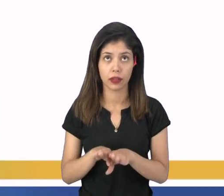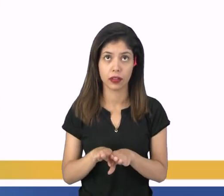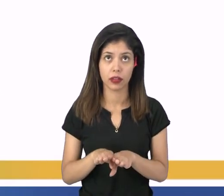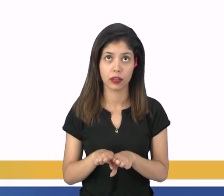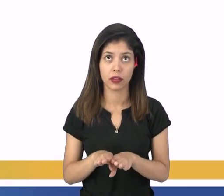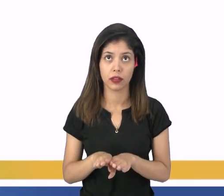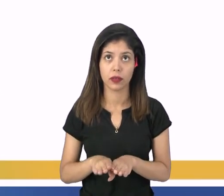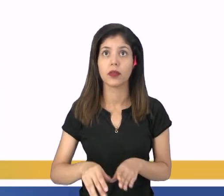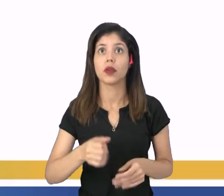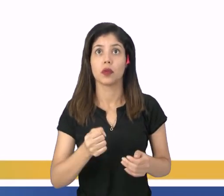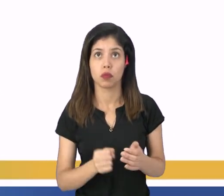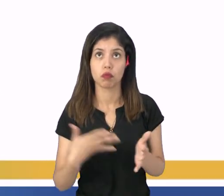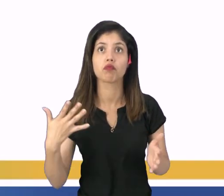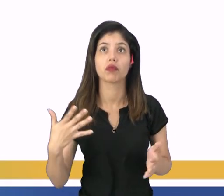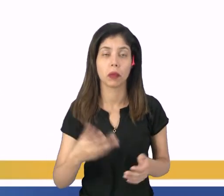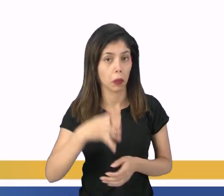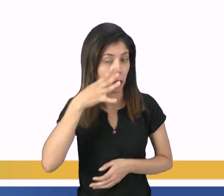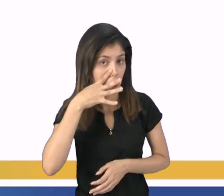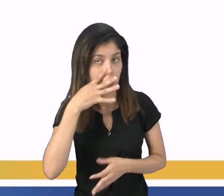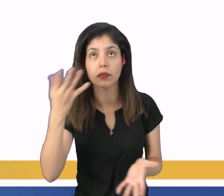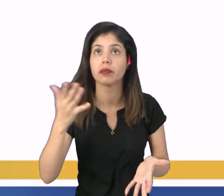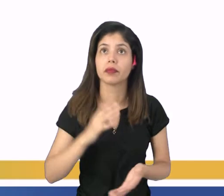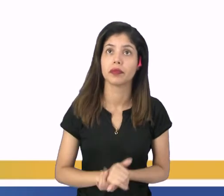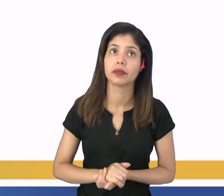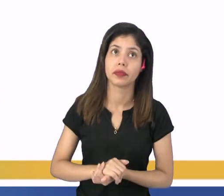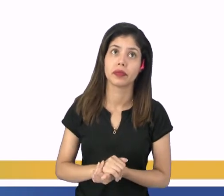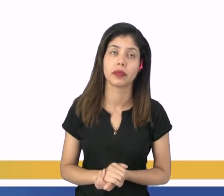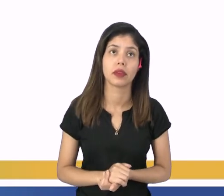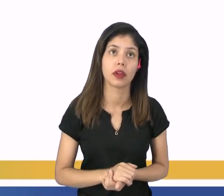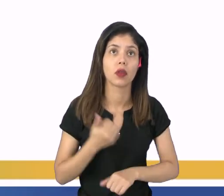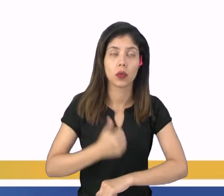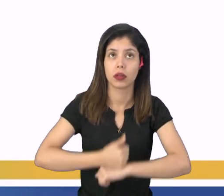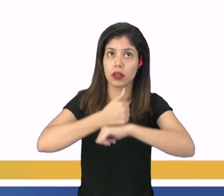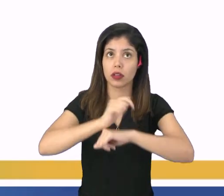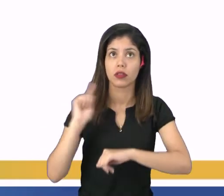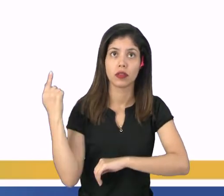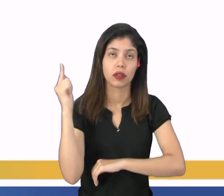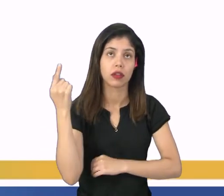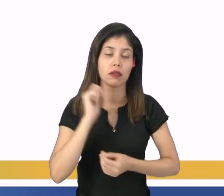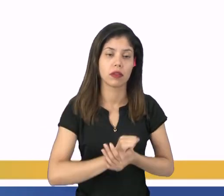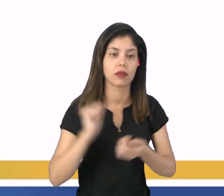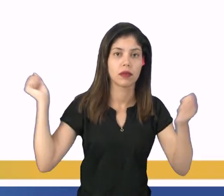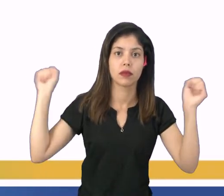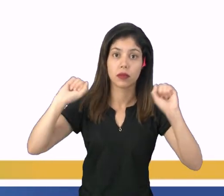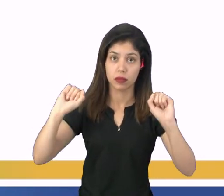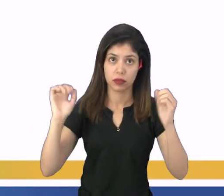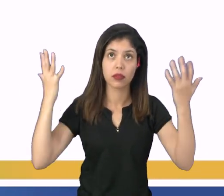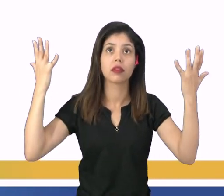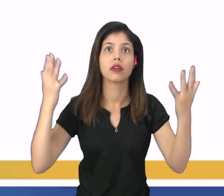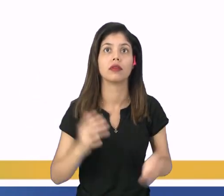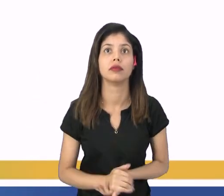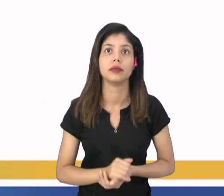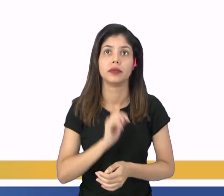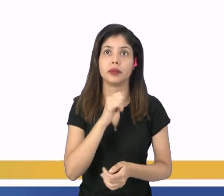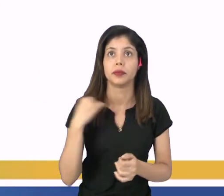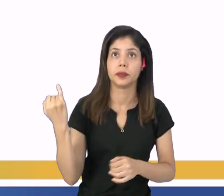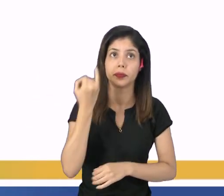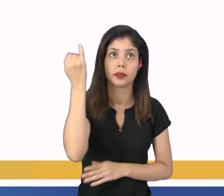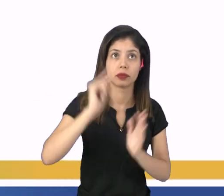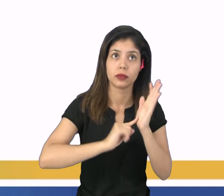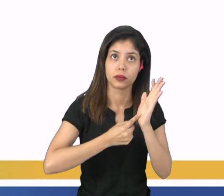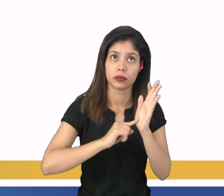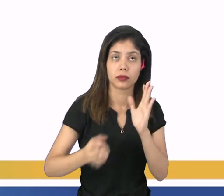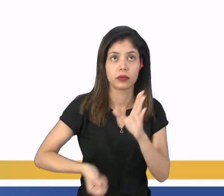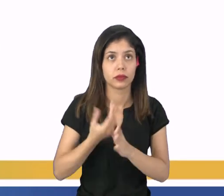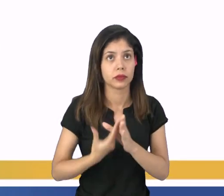ele foi muito apreciado pelos Incas, devido às suas qualidades geográficas e climáticas, né? E foi um dos principais